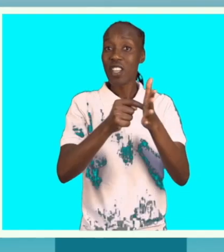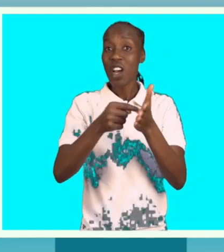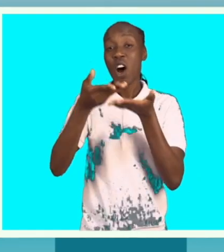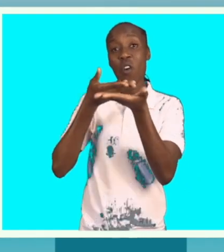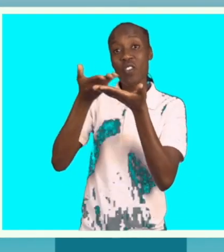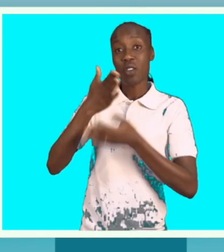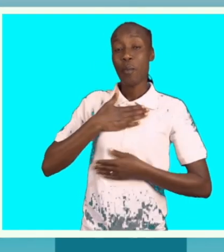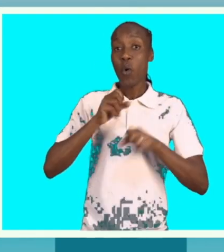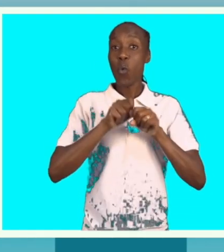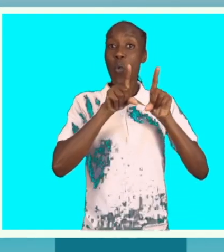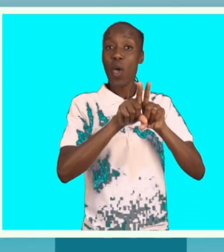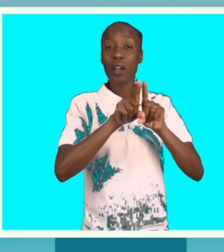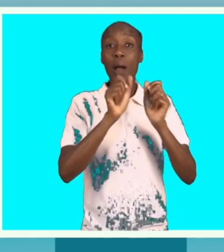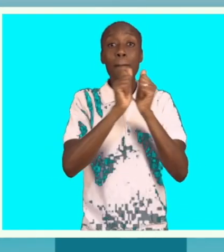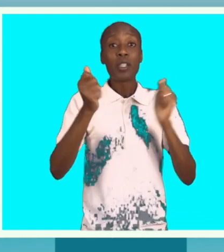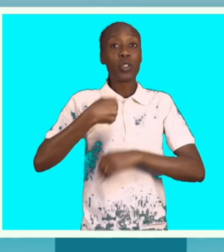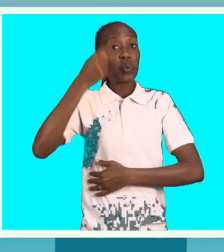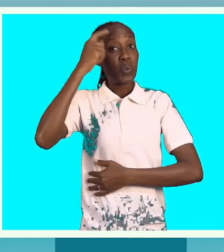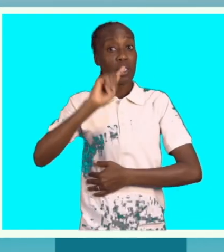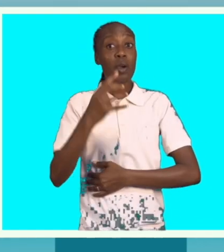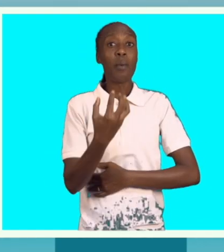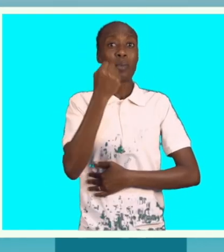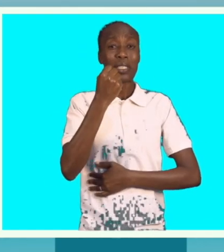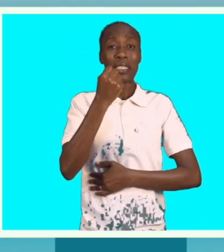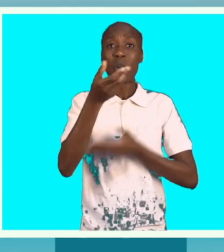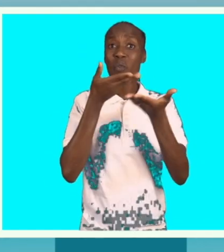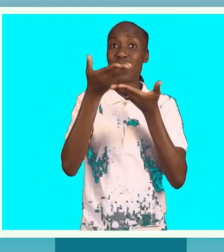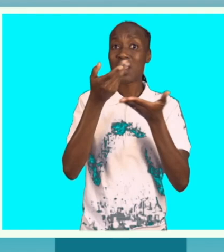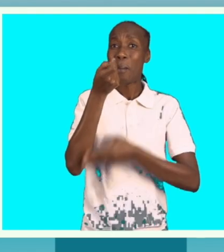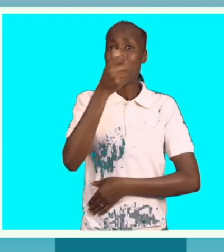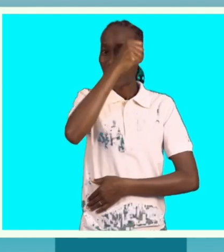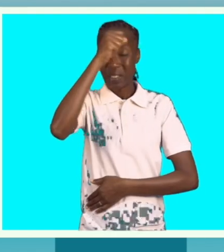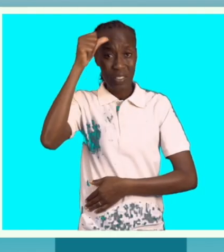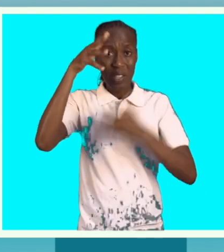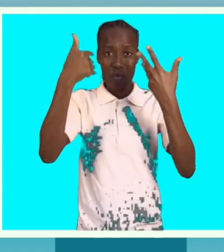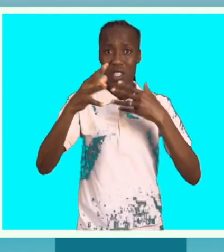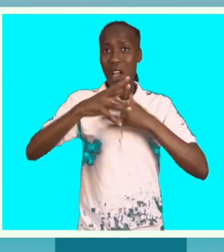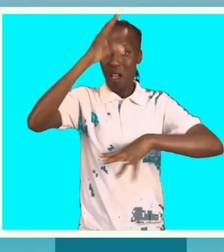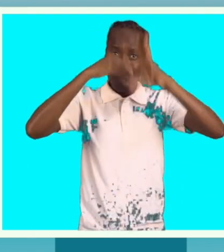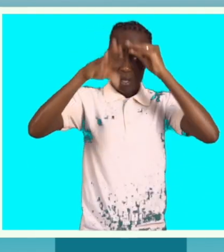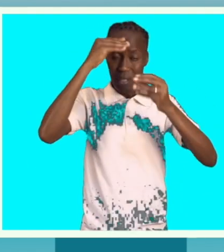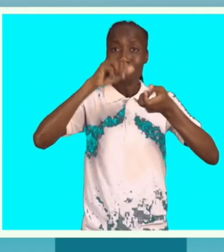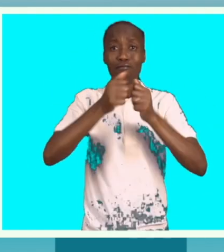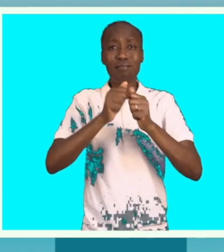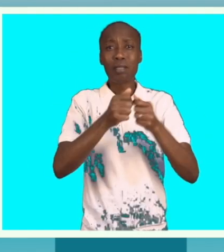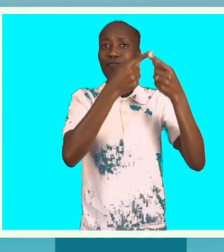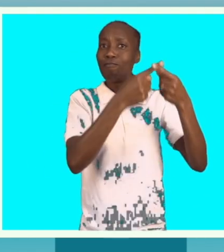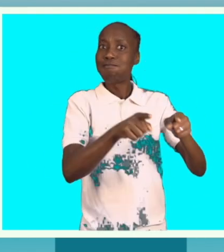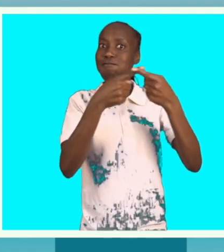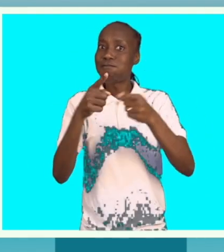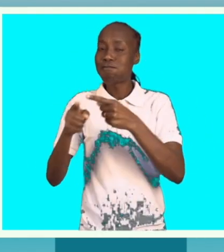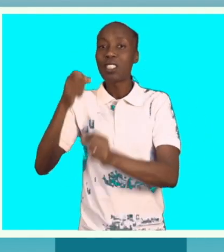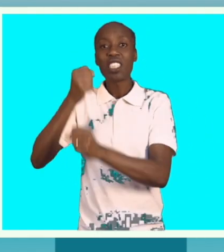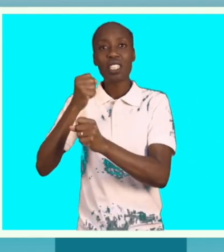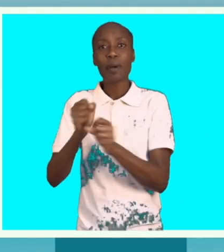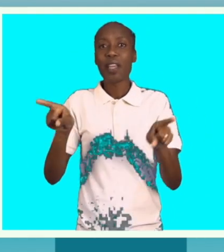Aprendi várias coisas, por exemplo, a conversa com os meus colegas. Não sabia que a conversa poderia ser um pouco difícil, mas aprendemos a